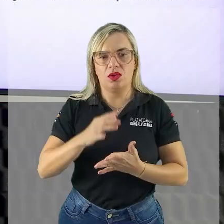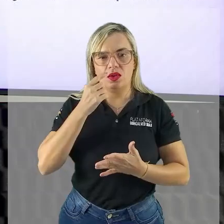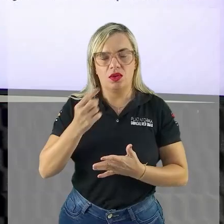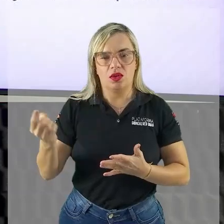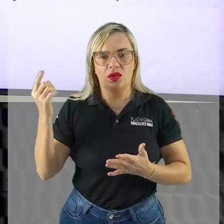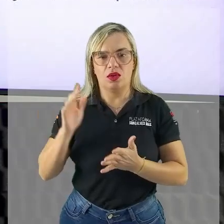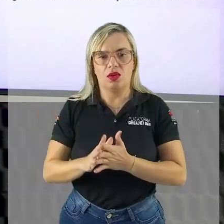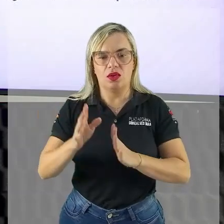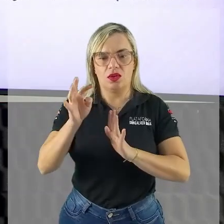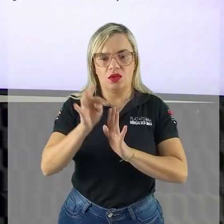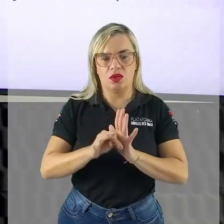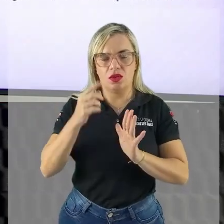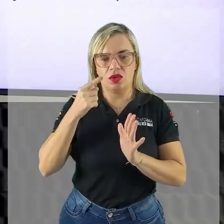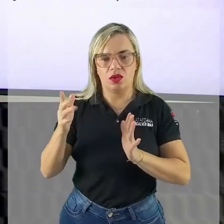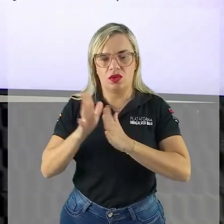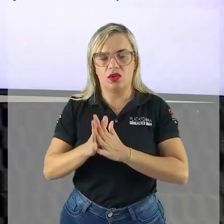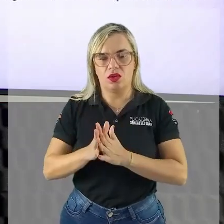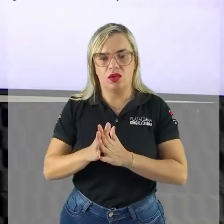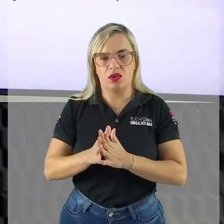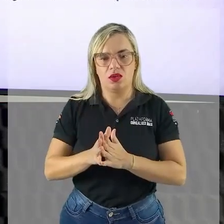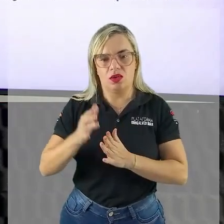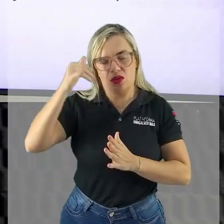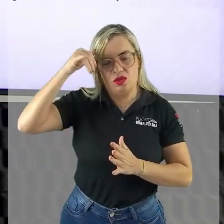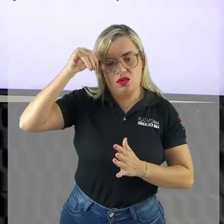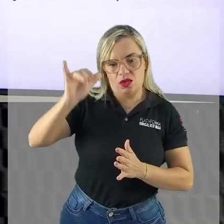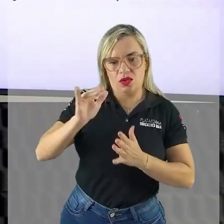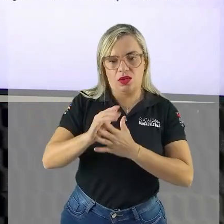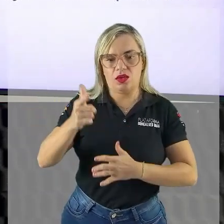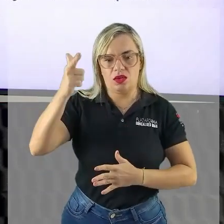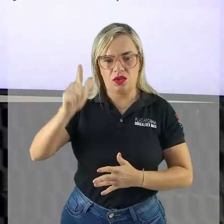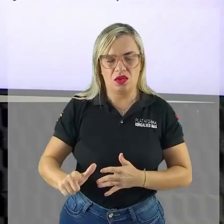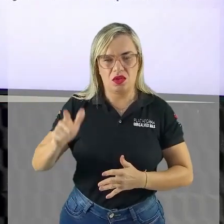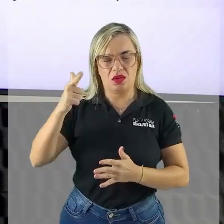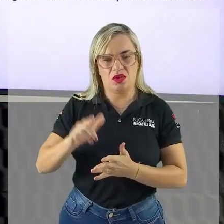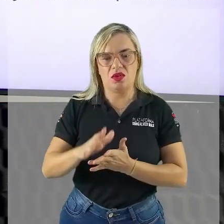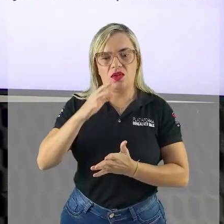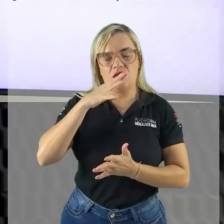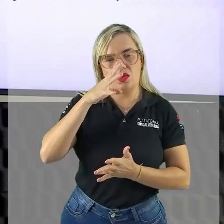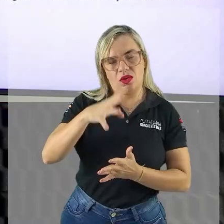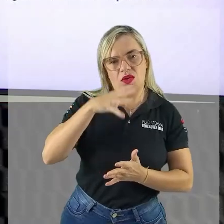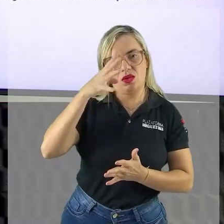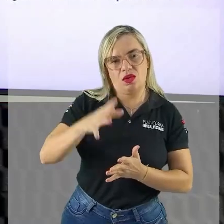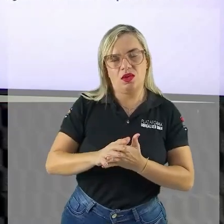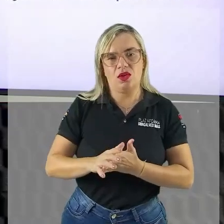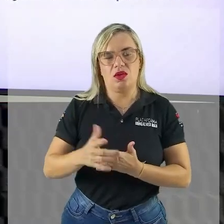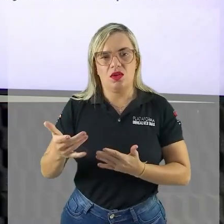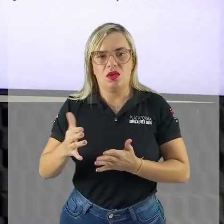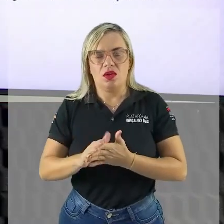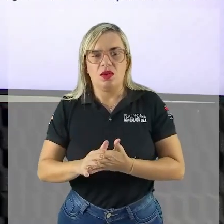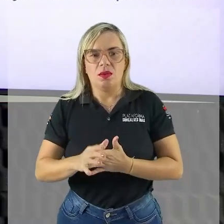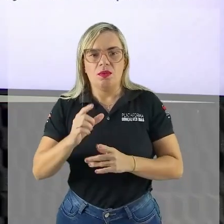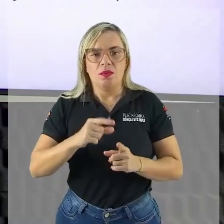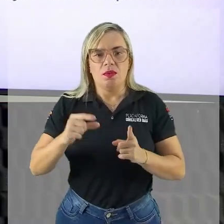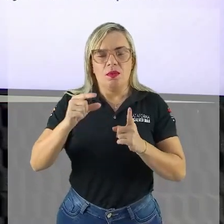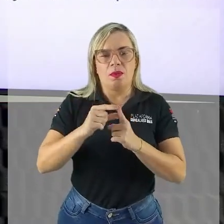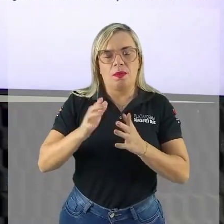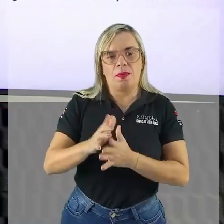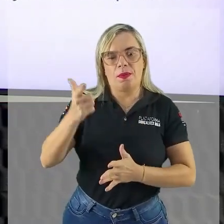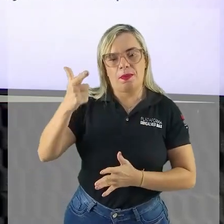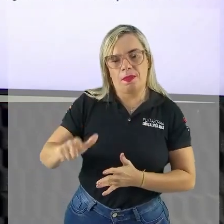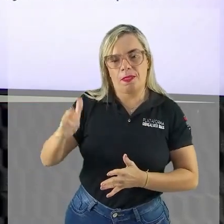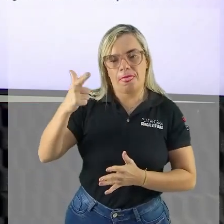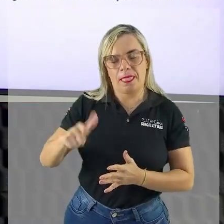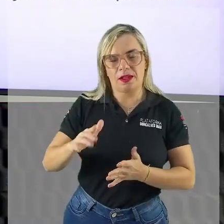fluidez do teu texto. Evite as repetições excessivas, tá? Repetição de palavras. Se tem algo que torna o